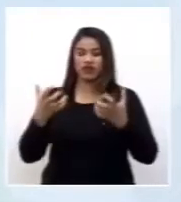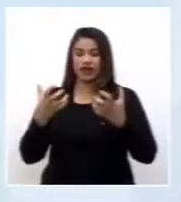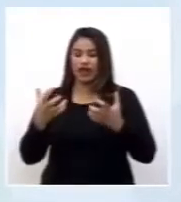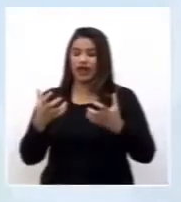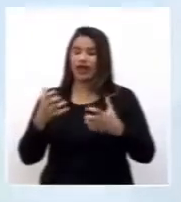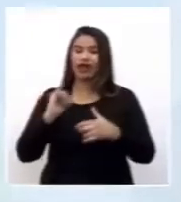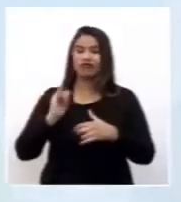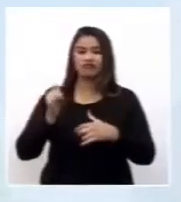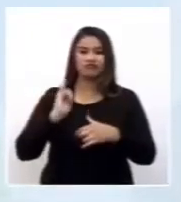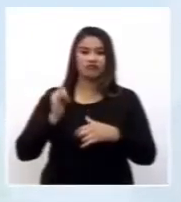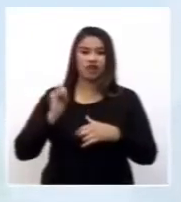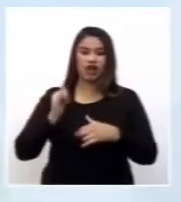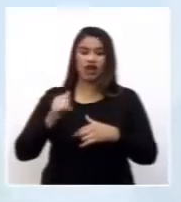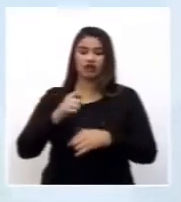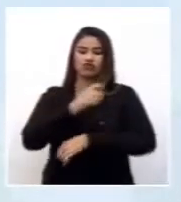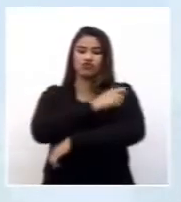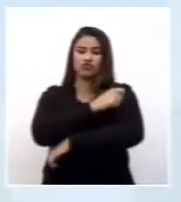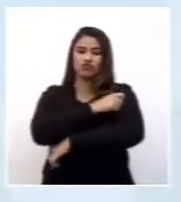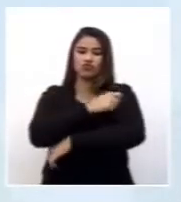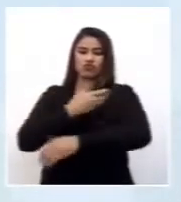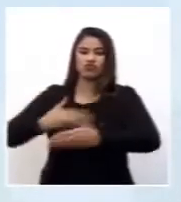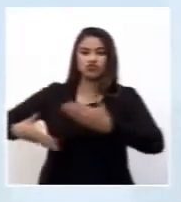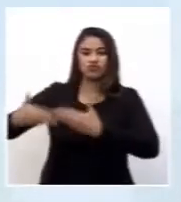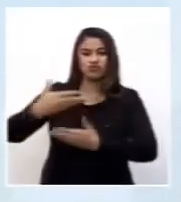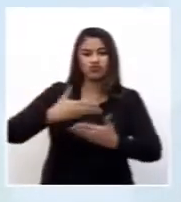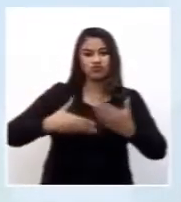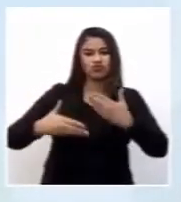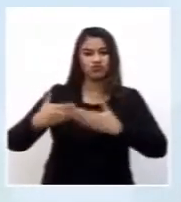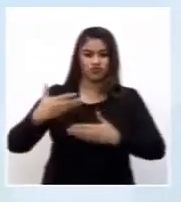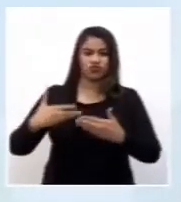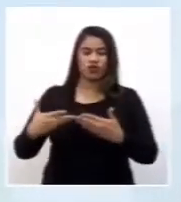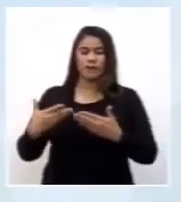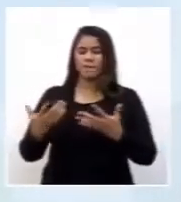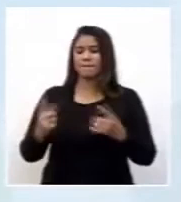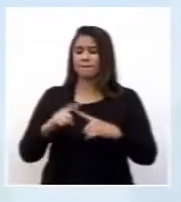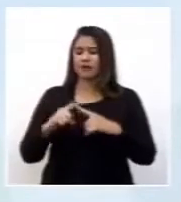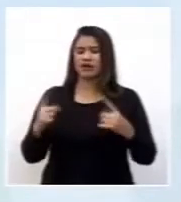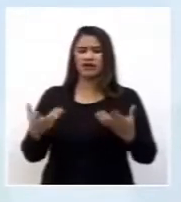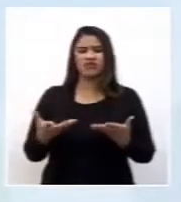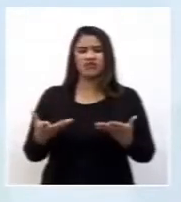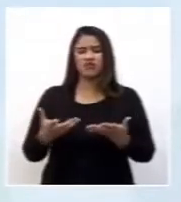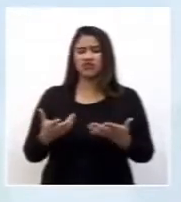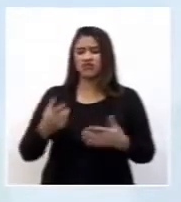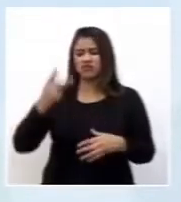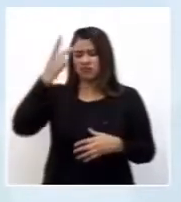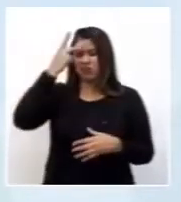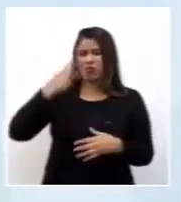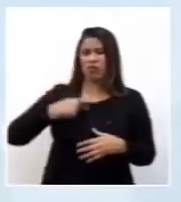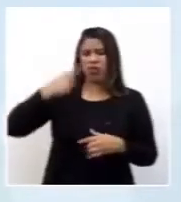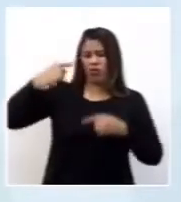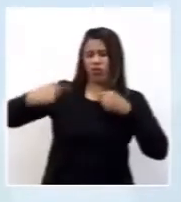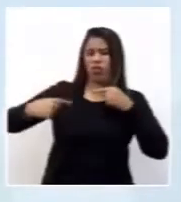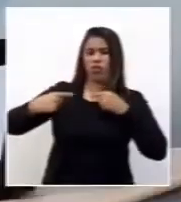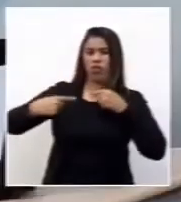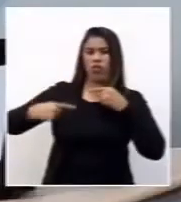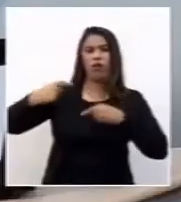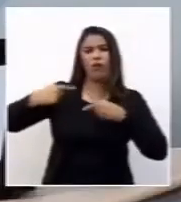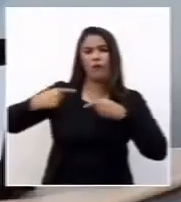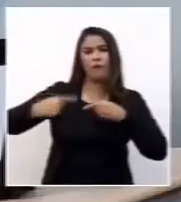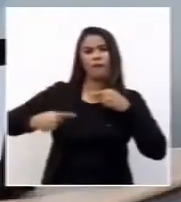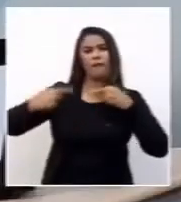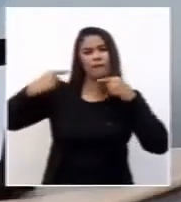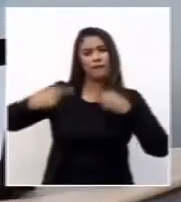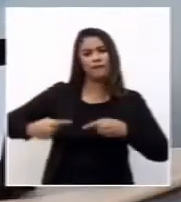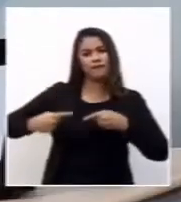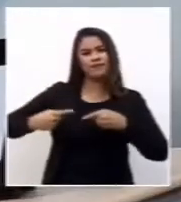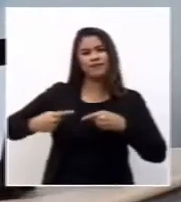cooperativos, mas frequentemente os estimulam a trabalhar em situações individuais ou competitivas. Então, professores, no